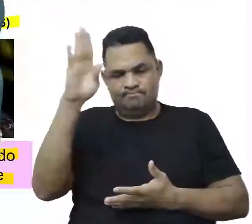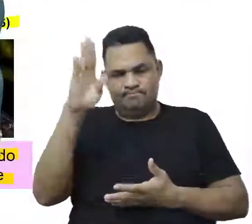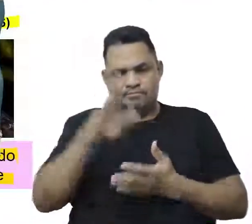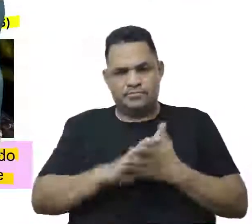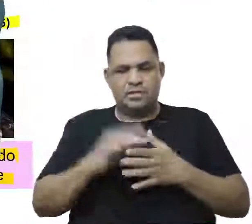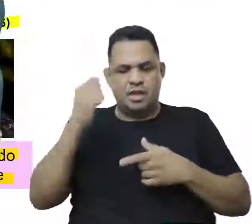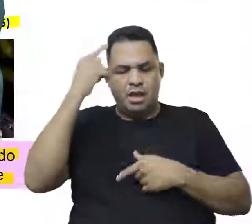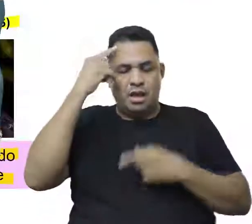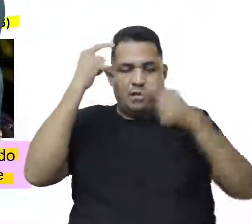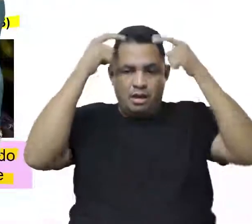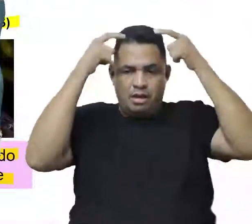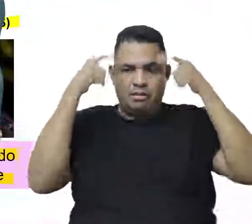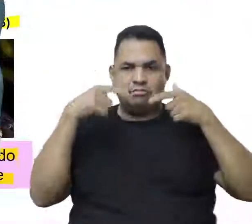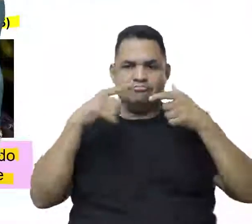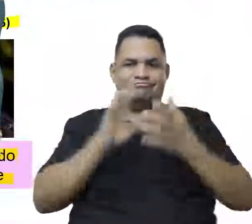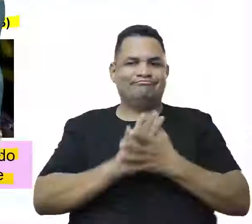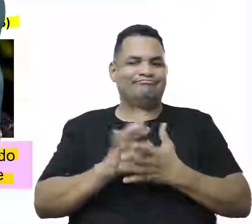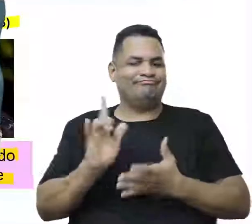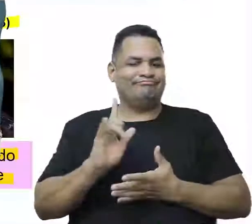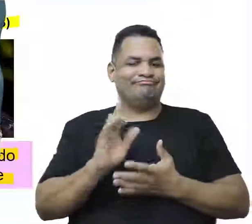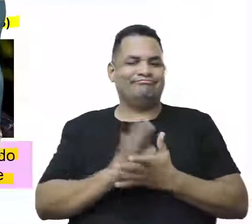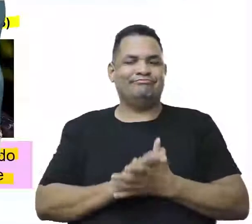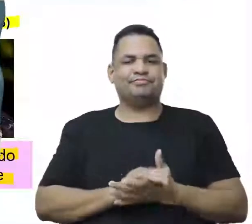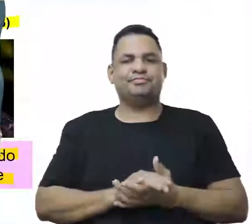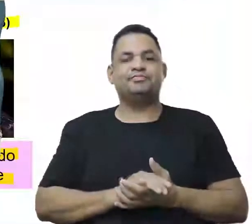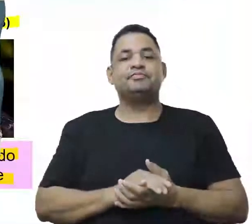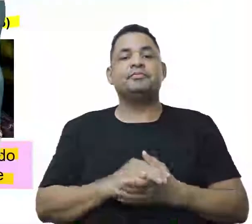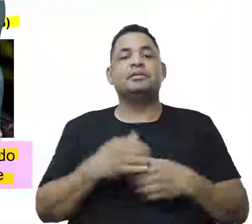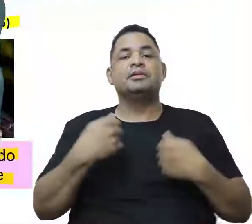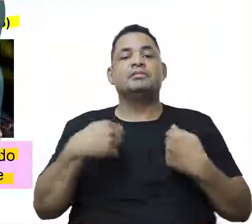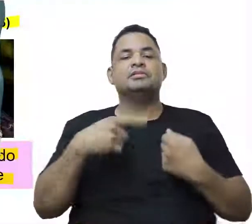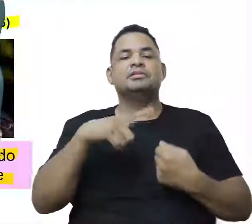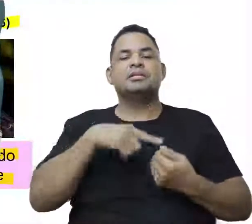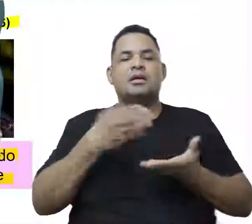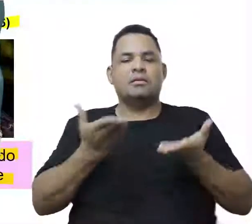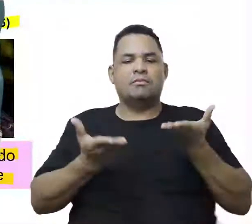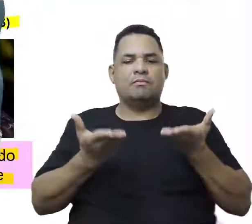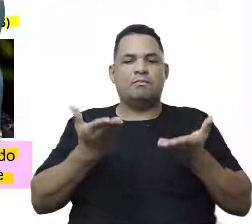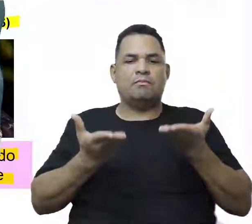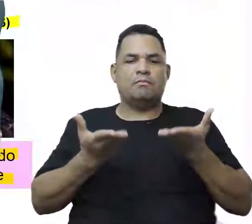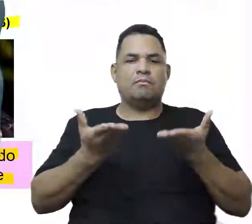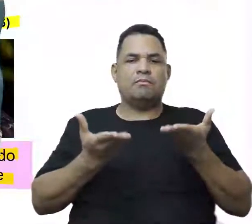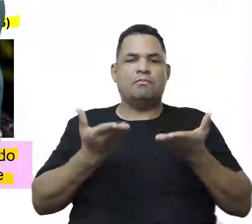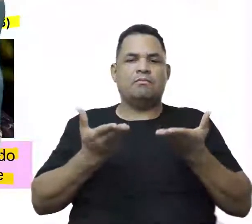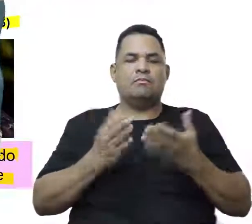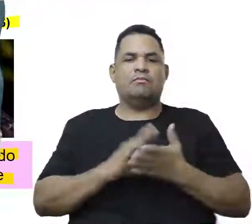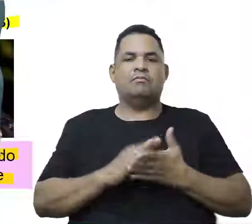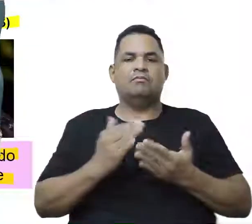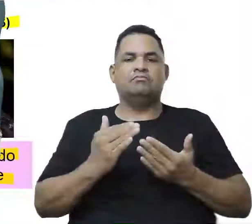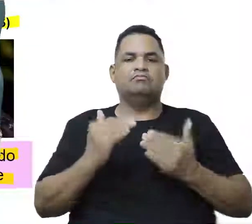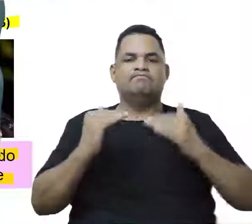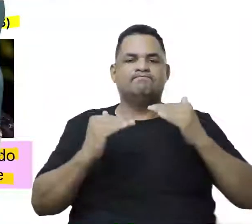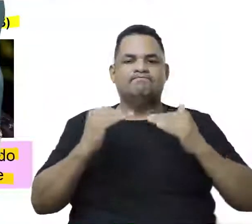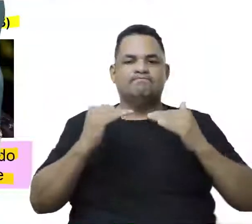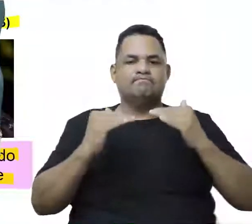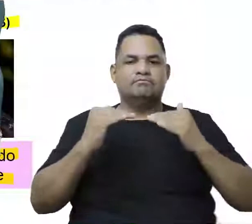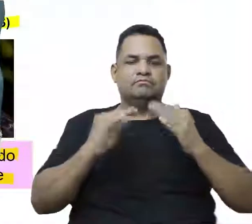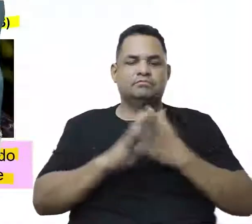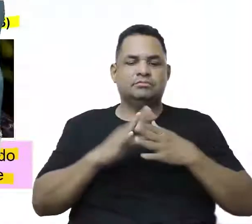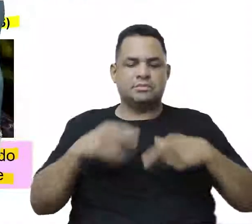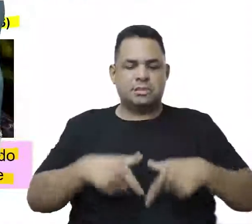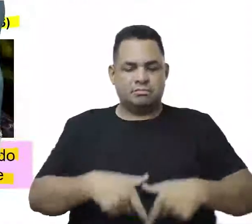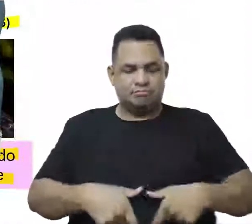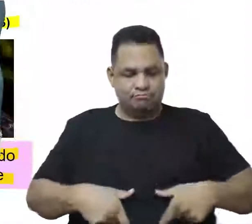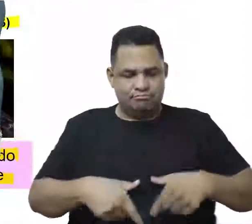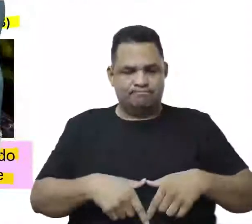não funciona direito. E o ideal, por exemplo, é que você tenha equilíbrio, né? Você não seja nem muito